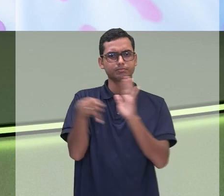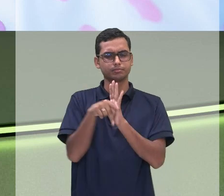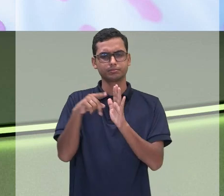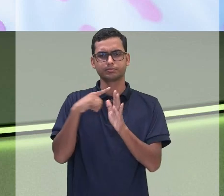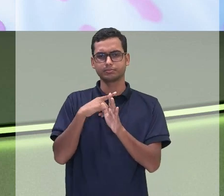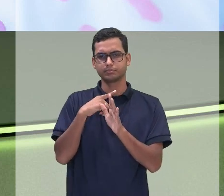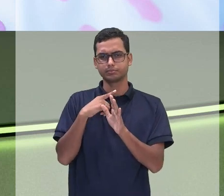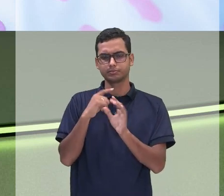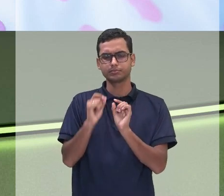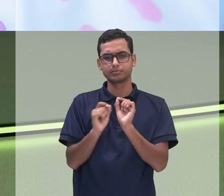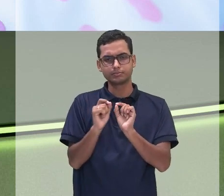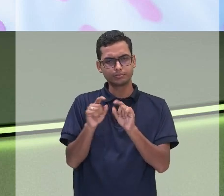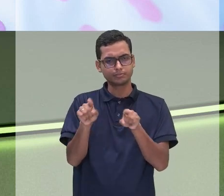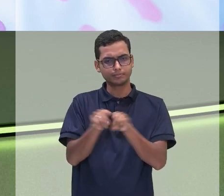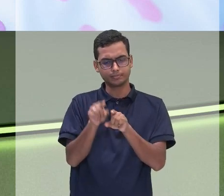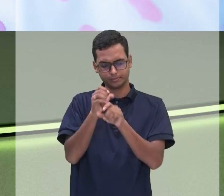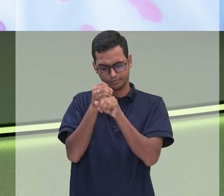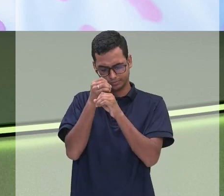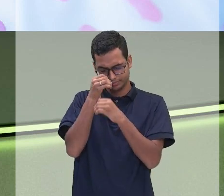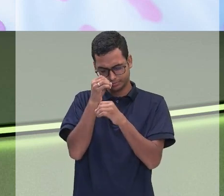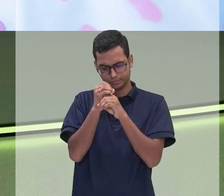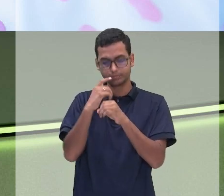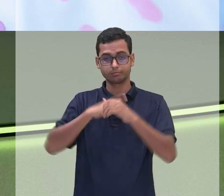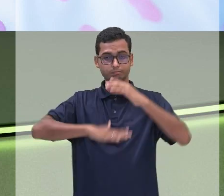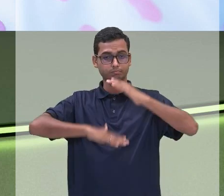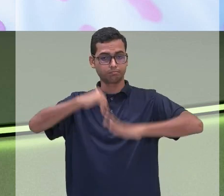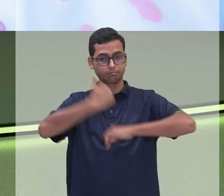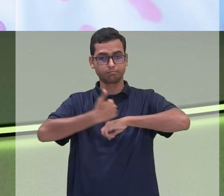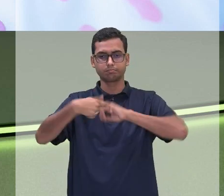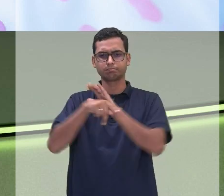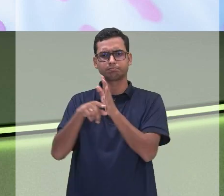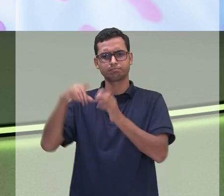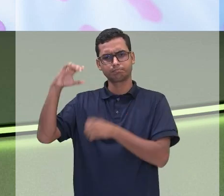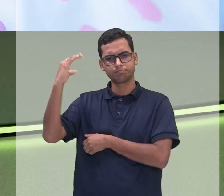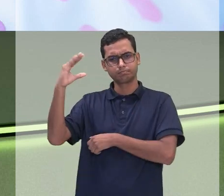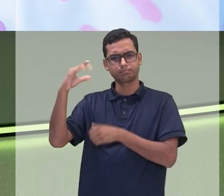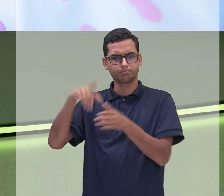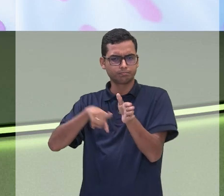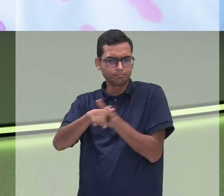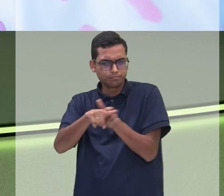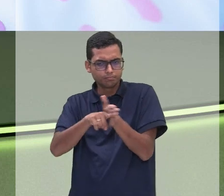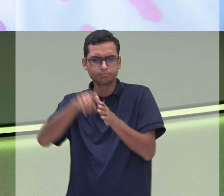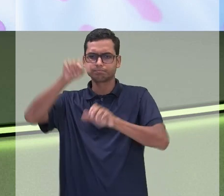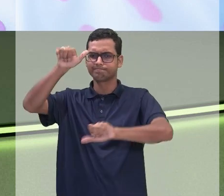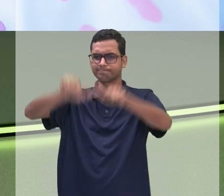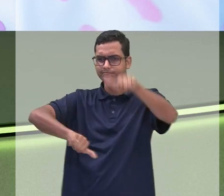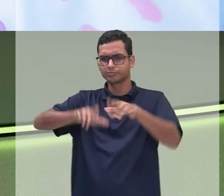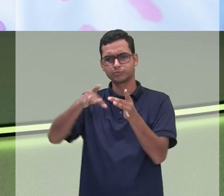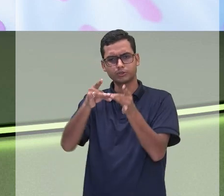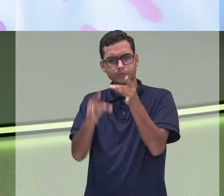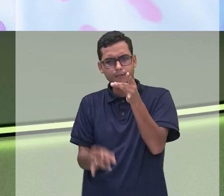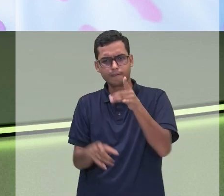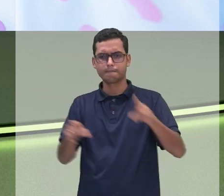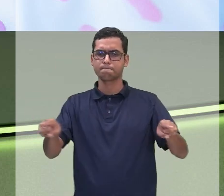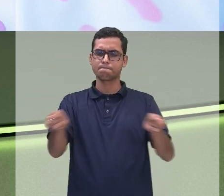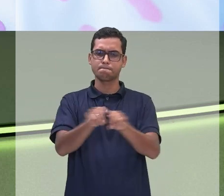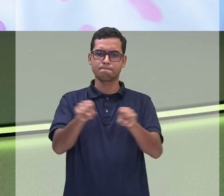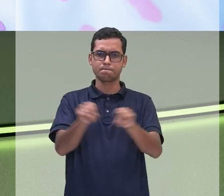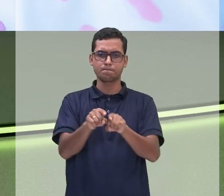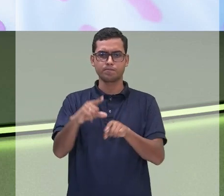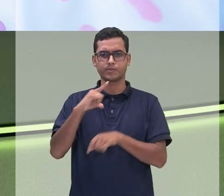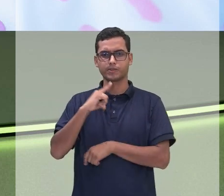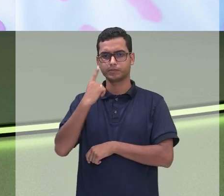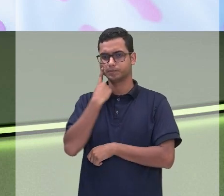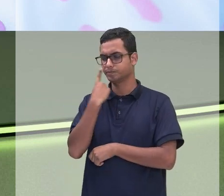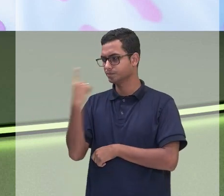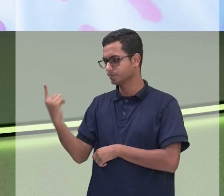utilizado ali por cientistas, por pesquisadores, para fazer uma análise mais detalhada. E aqui a gente tem uma lâmina. O